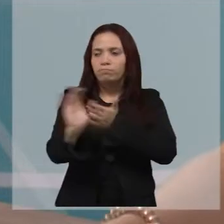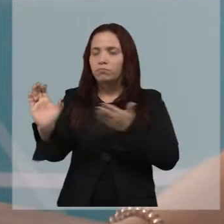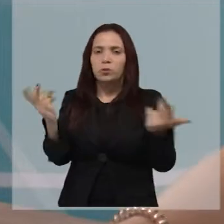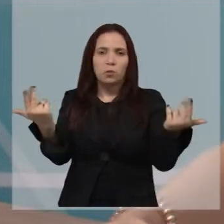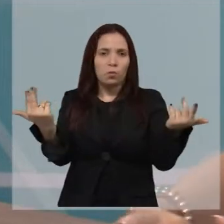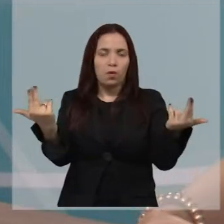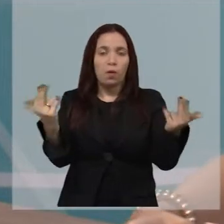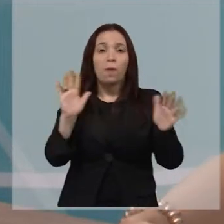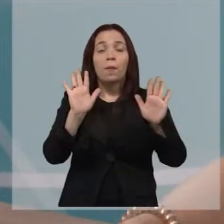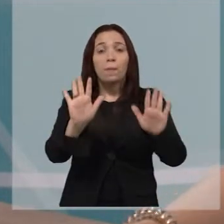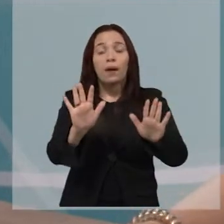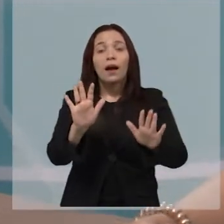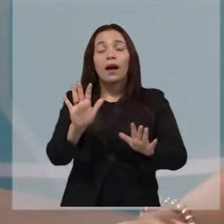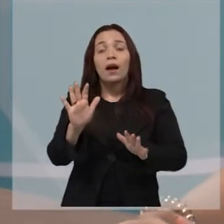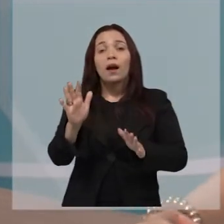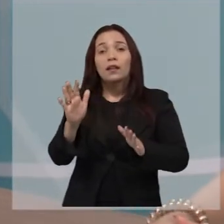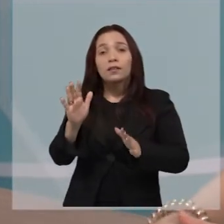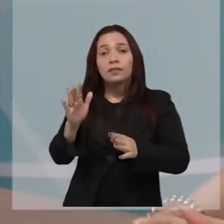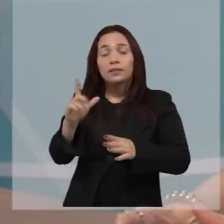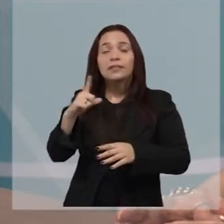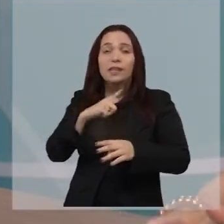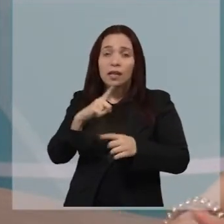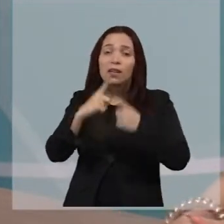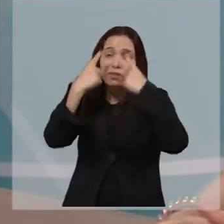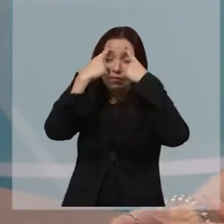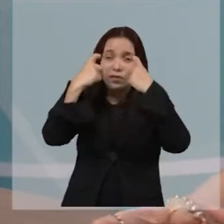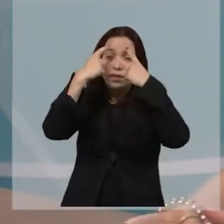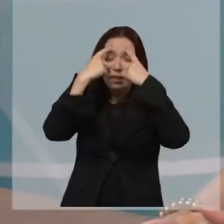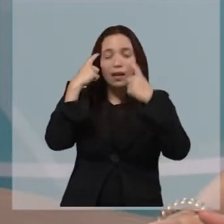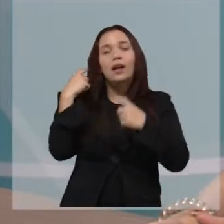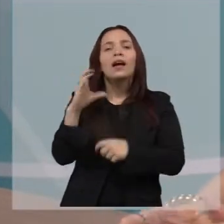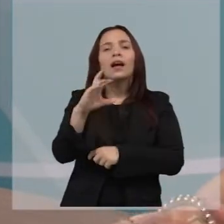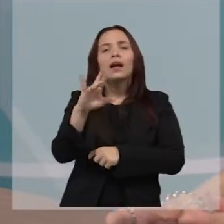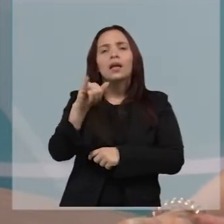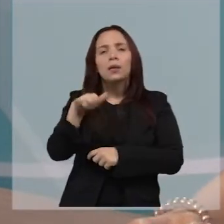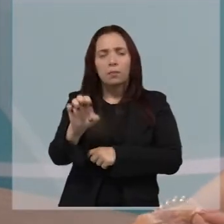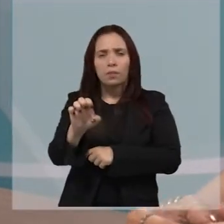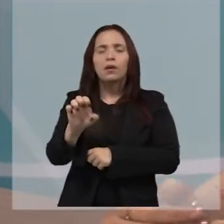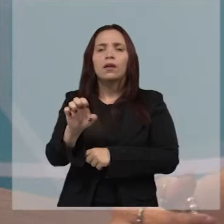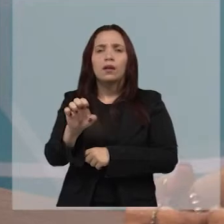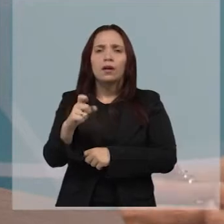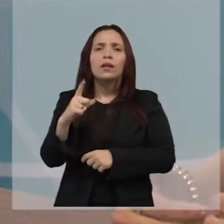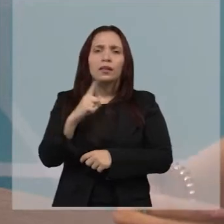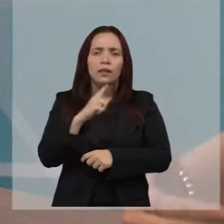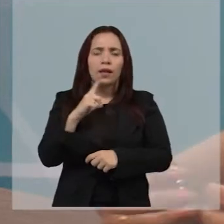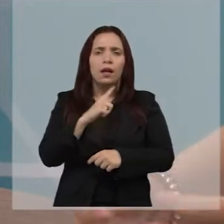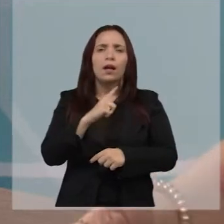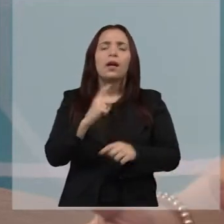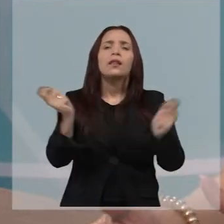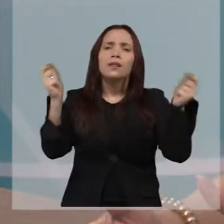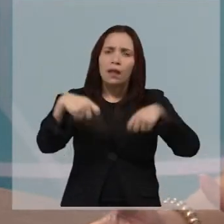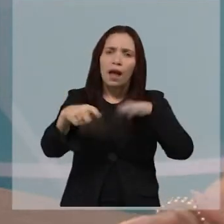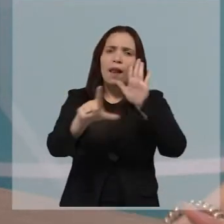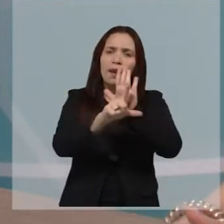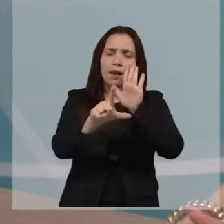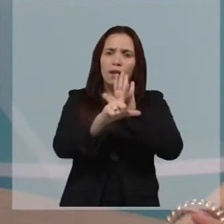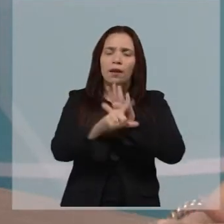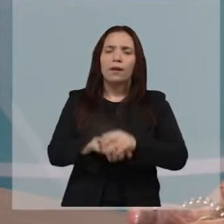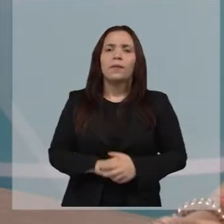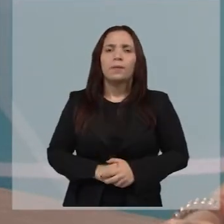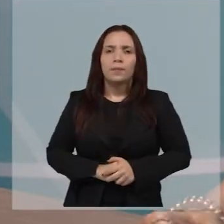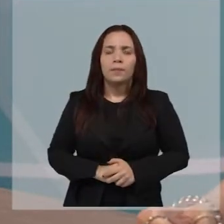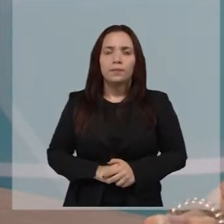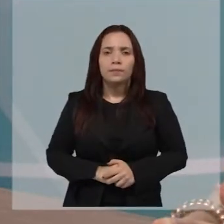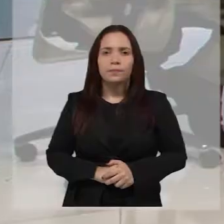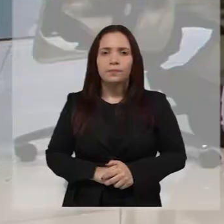dentro das unidades, como o combate está sendo feito hoje, né? A gente consegue, sim, trazer a lei de execução penal para dentro da unidade, né? Que